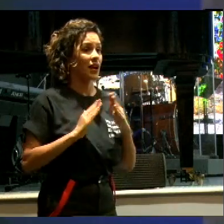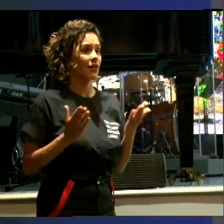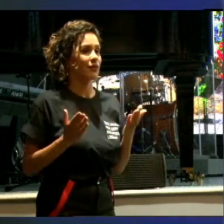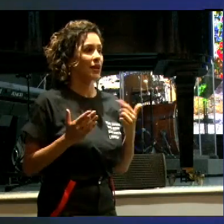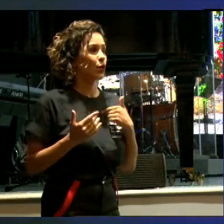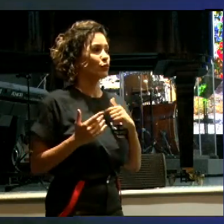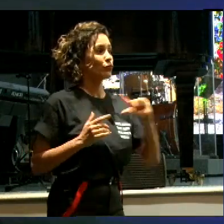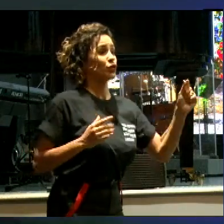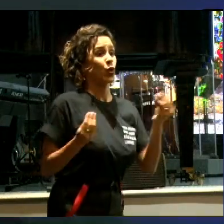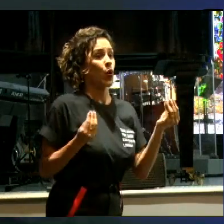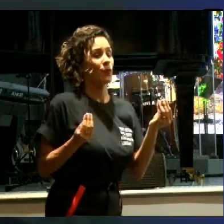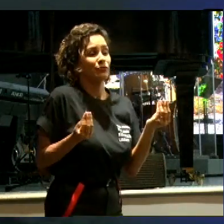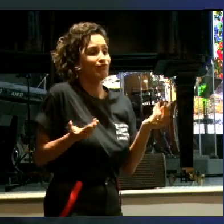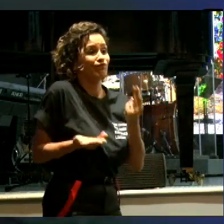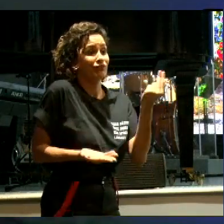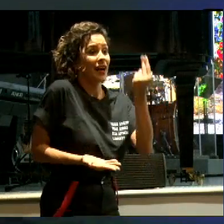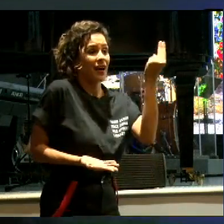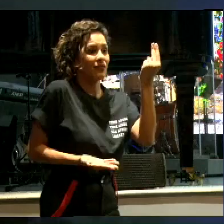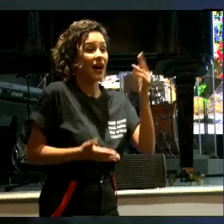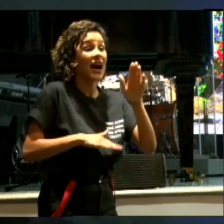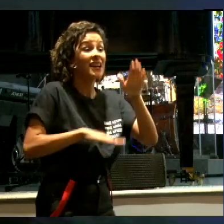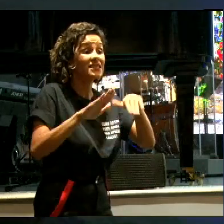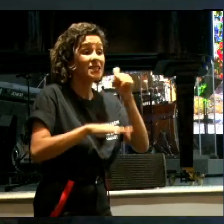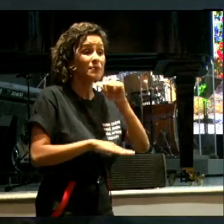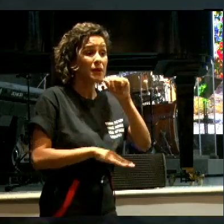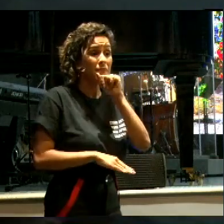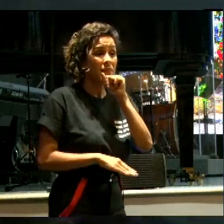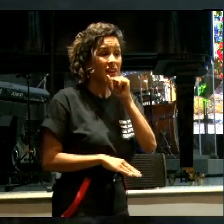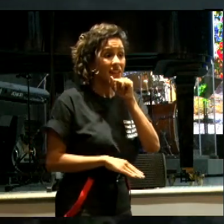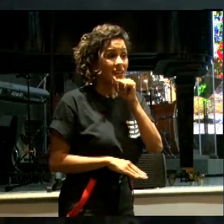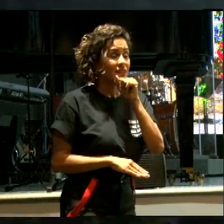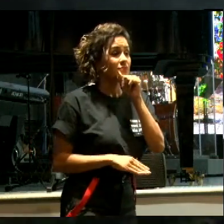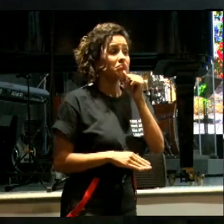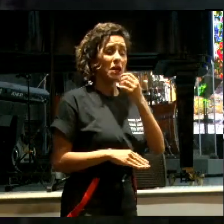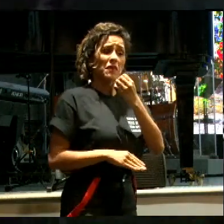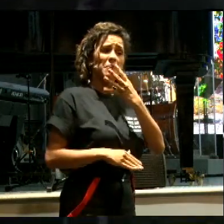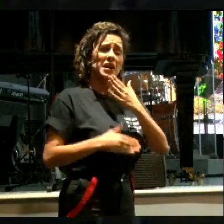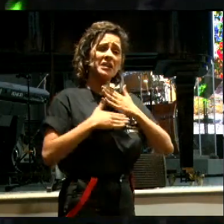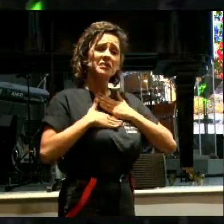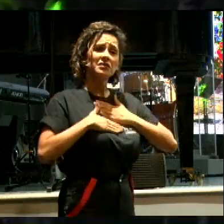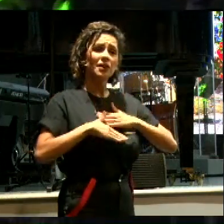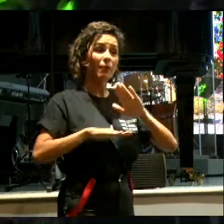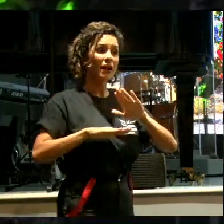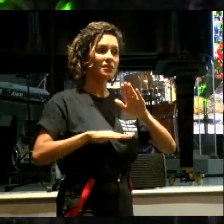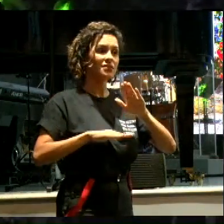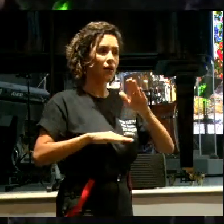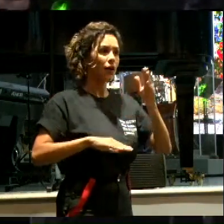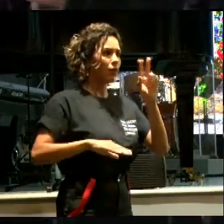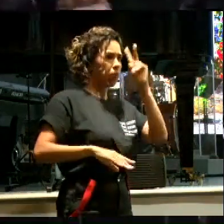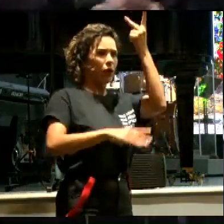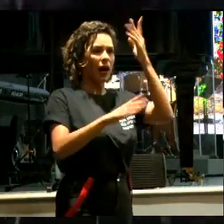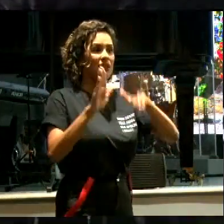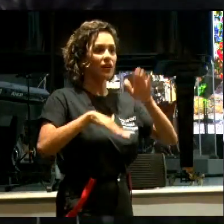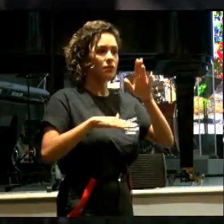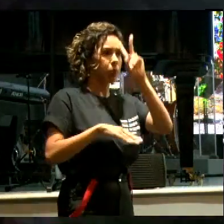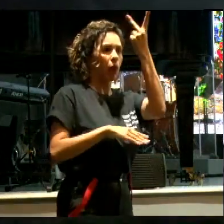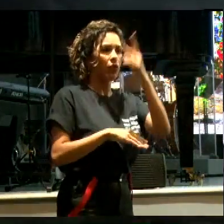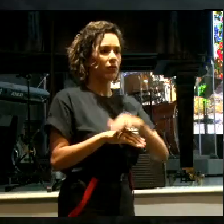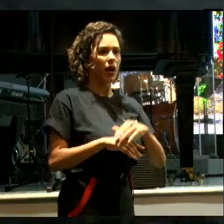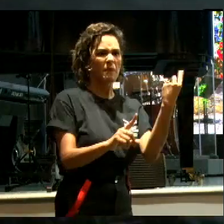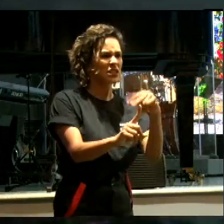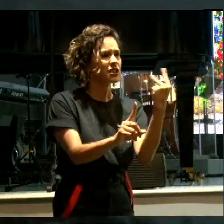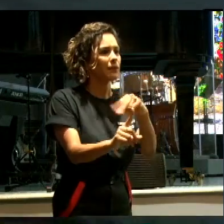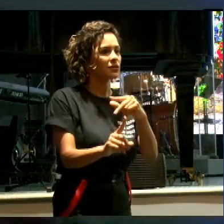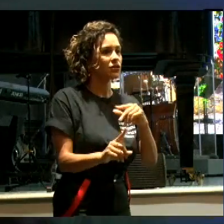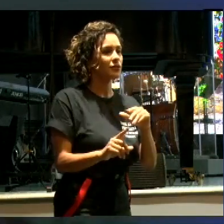loucuras nela. Tinha dia que ela estava bem, mas tinha dia que ela não estava. Eu me lembro uma vez que ela olhou para